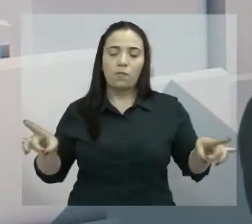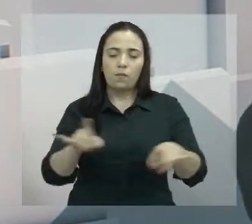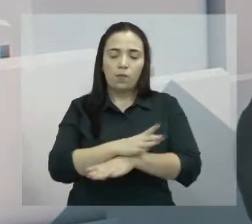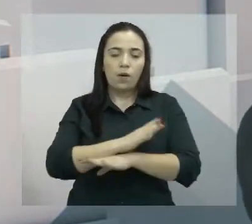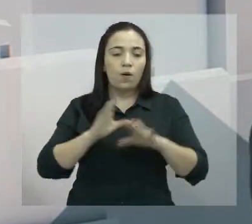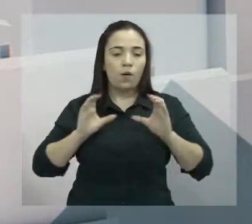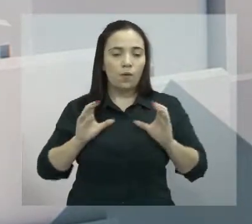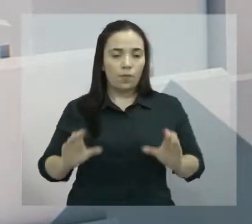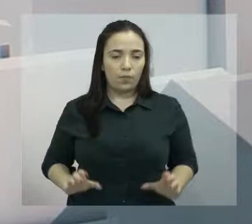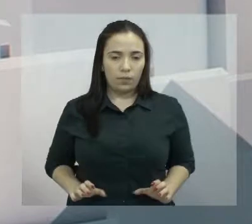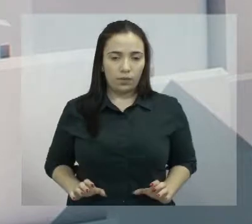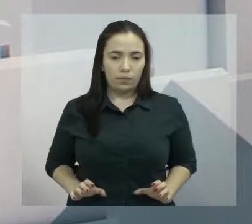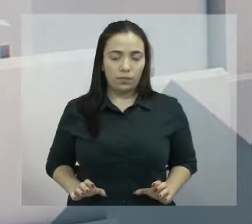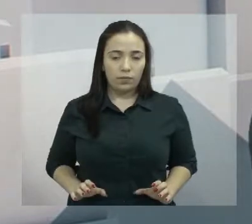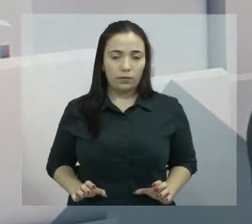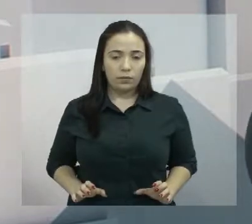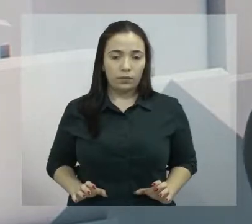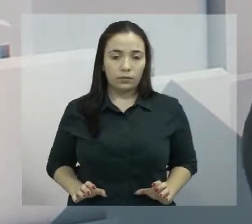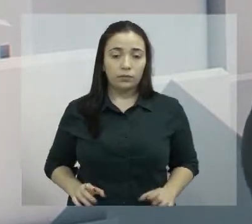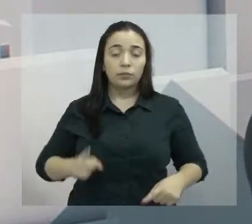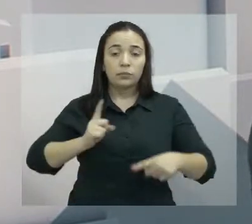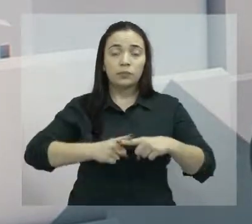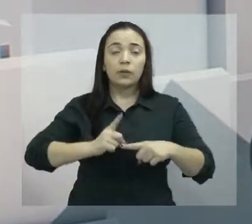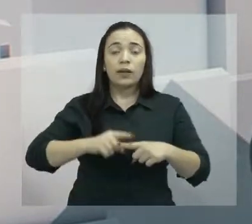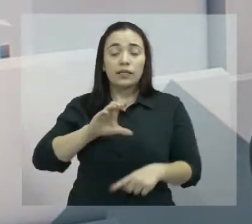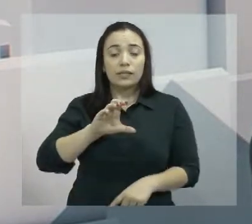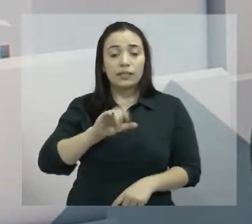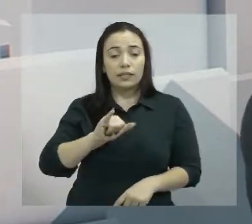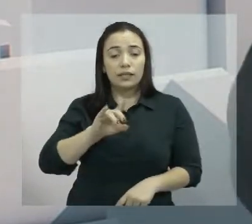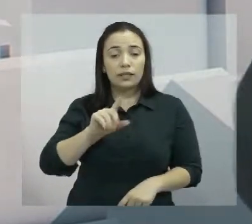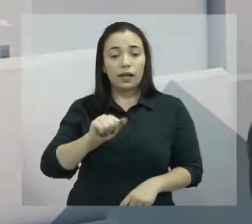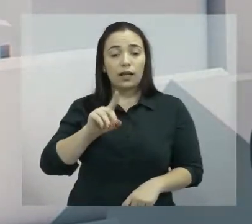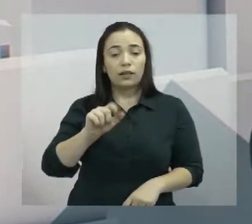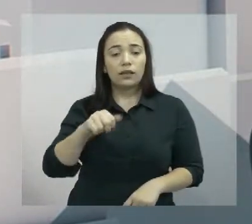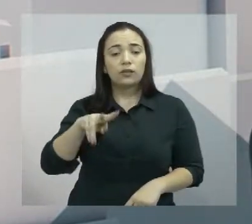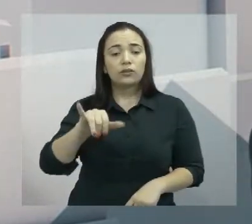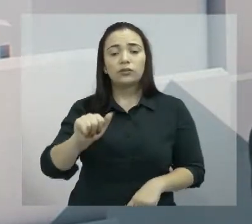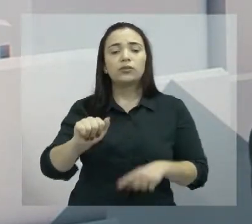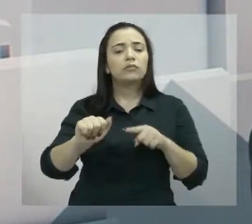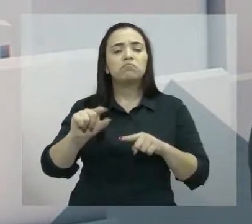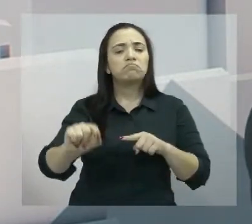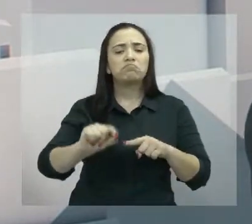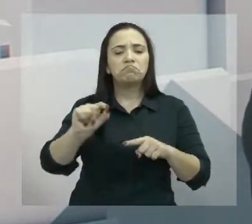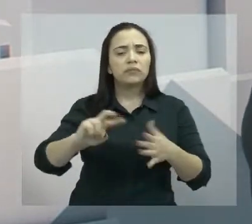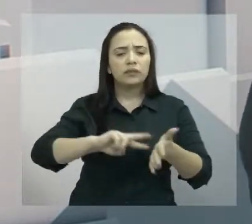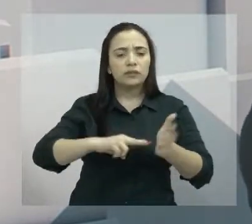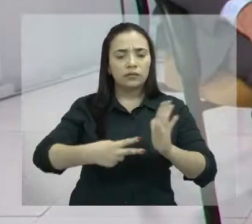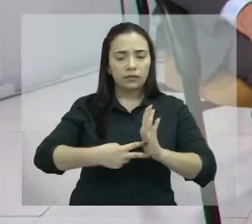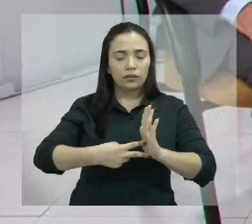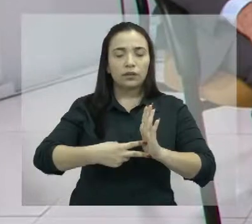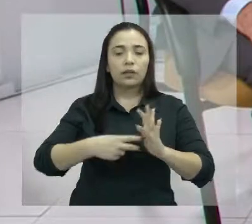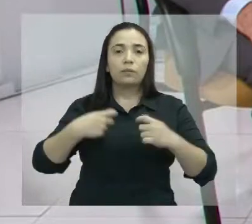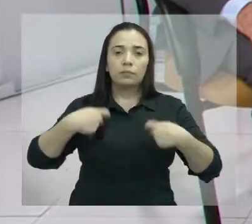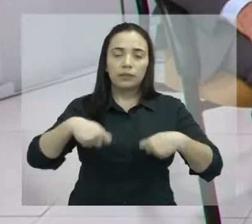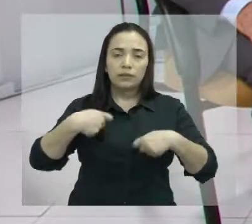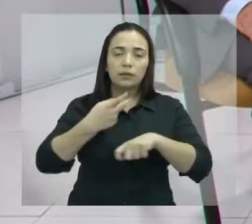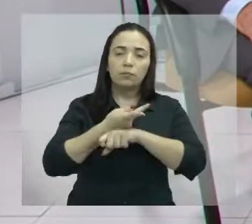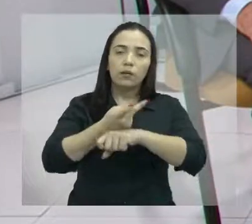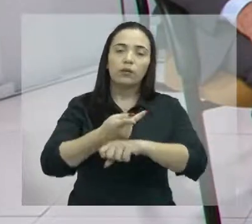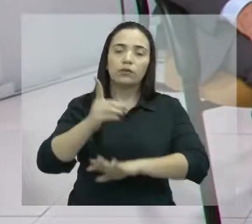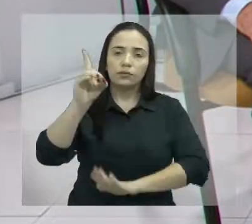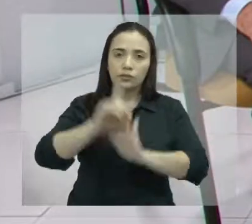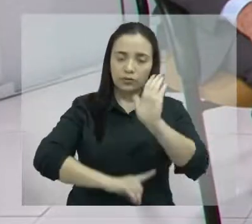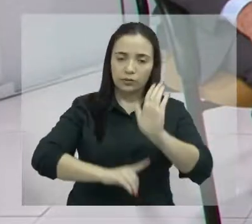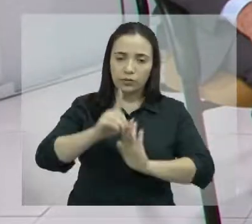comportamento cidadão. Né? Porque a cidadania significa o quê? É você buscar os seus direitos e